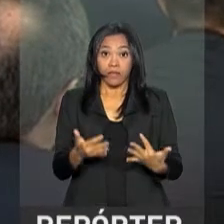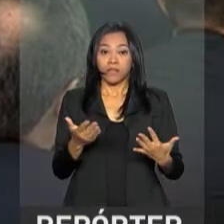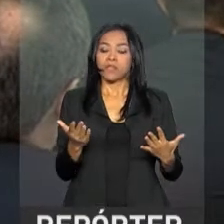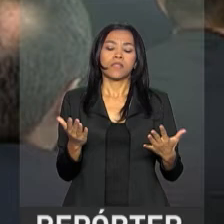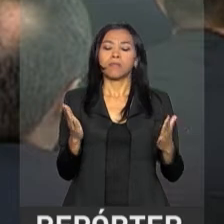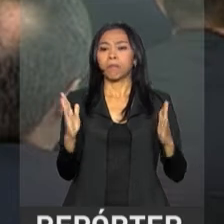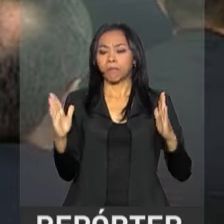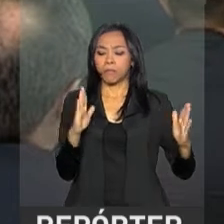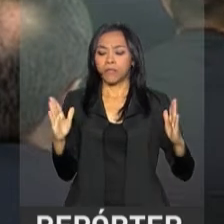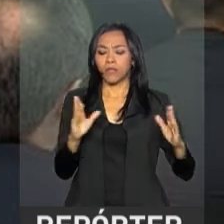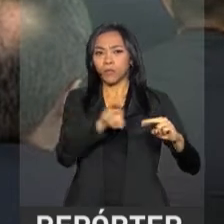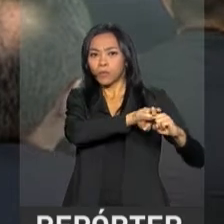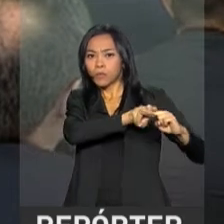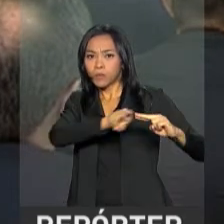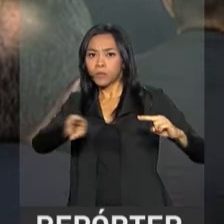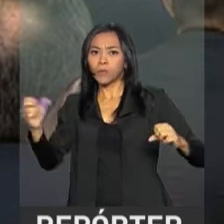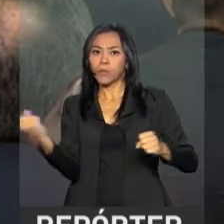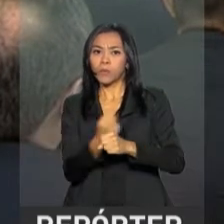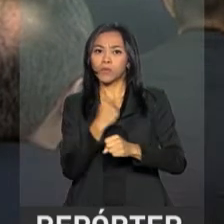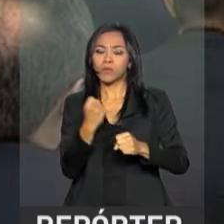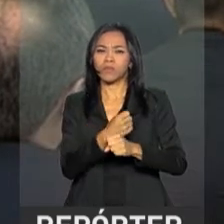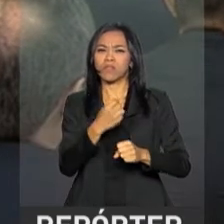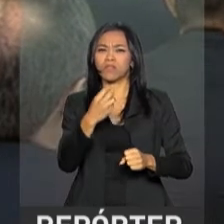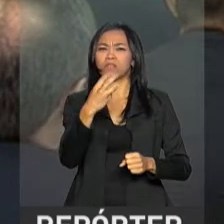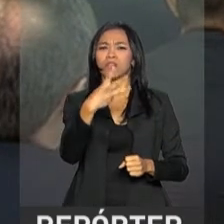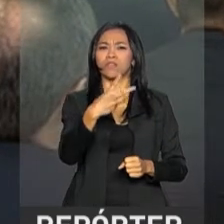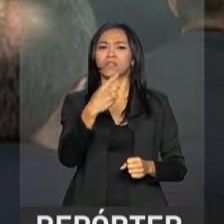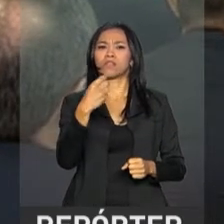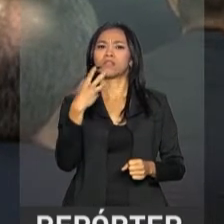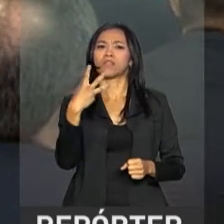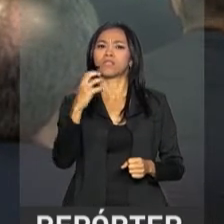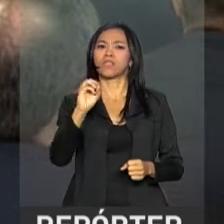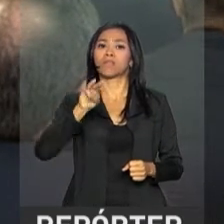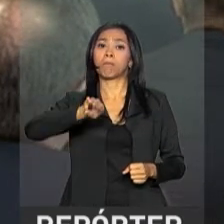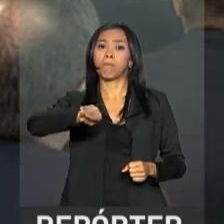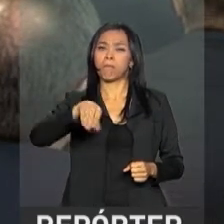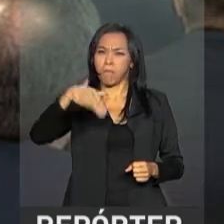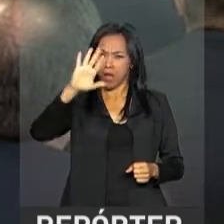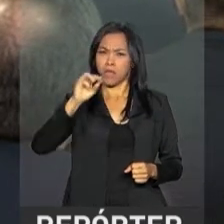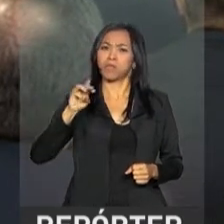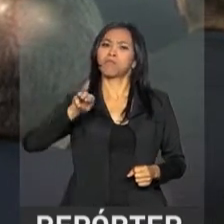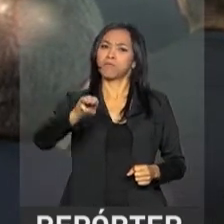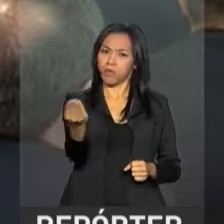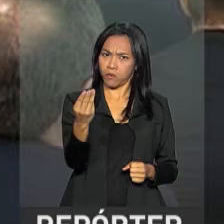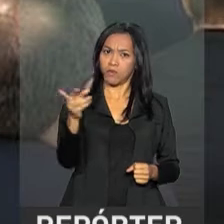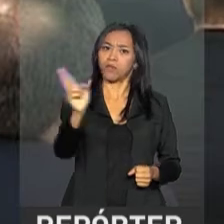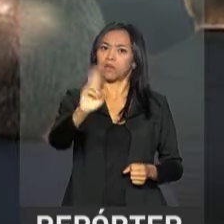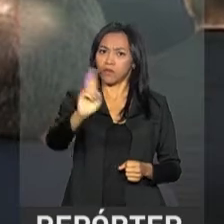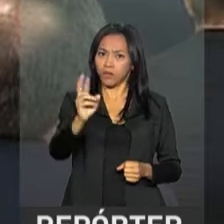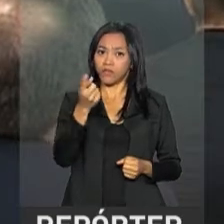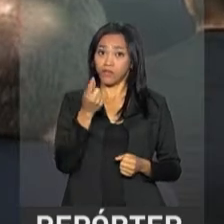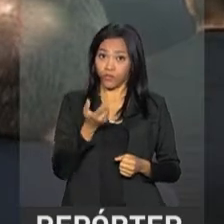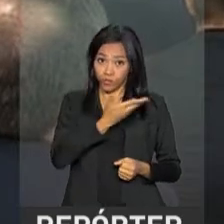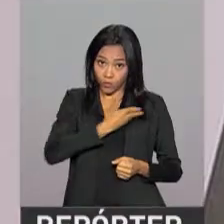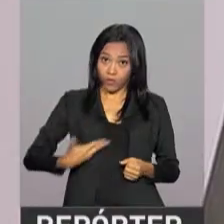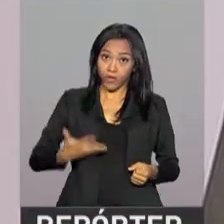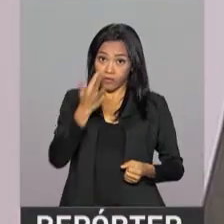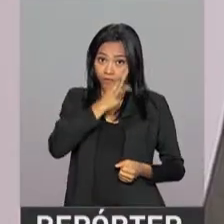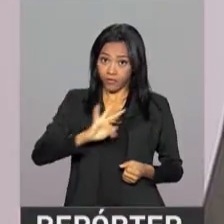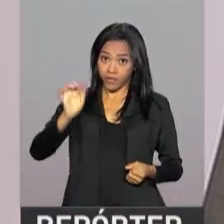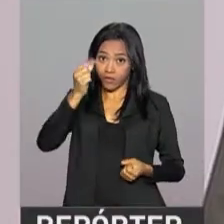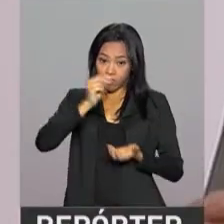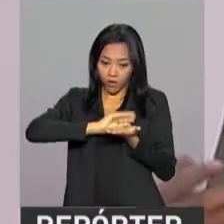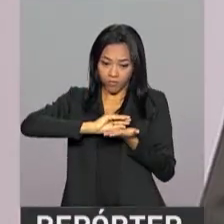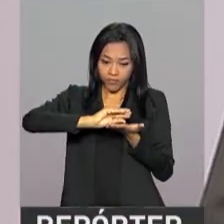aqui serão mais de 330 milhões de reais de investimentos do governo do governo federal